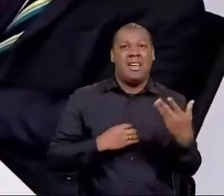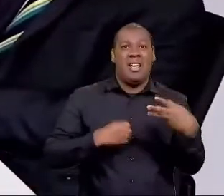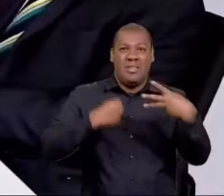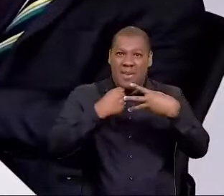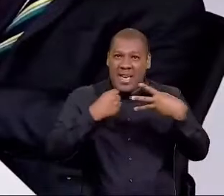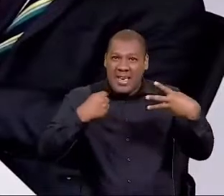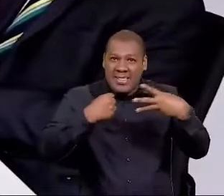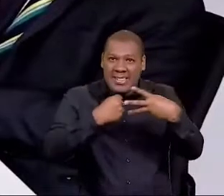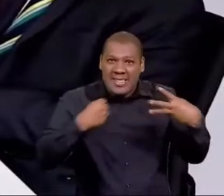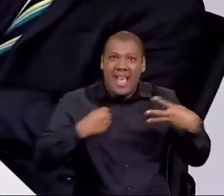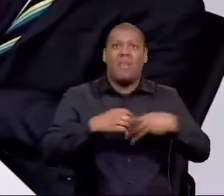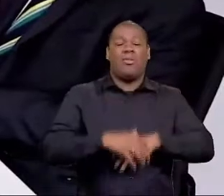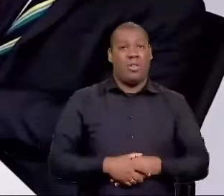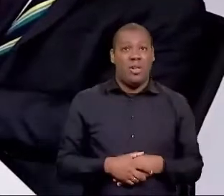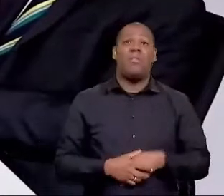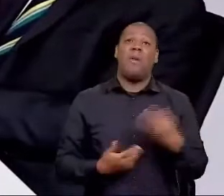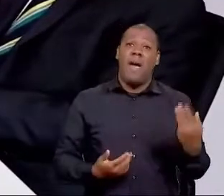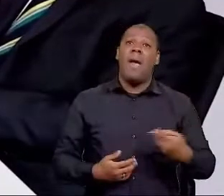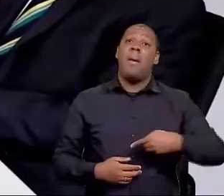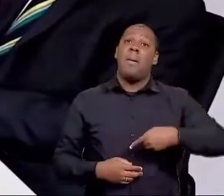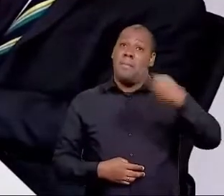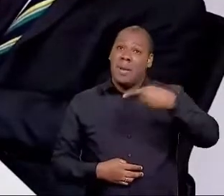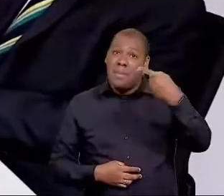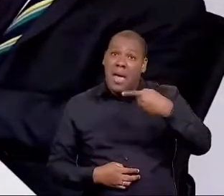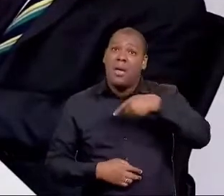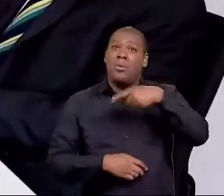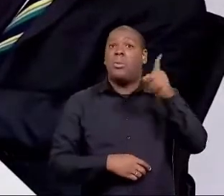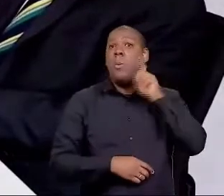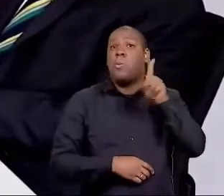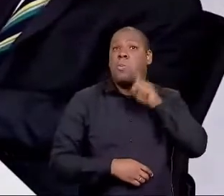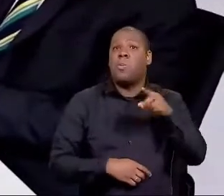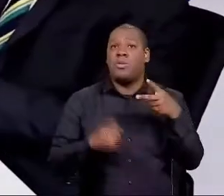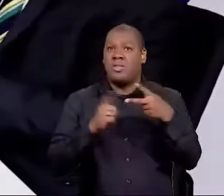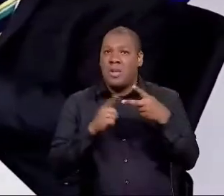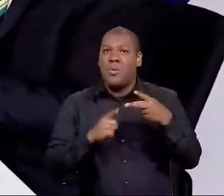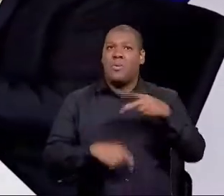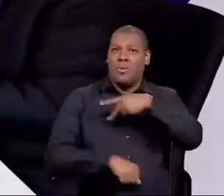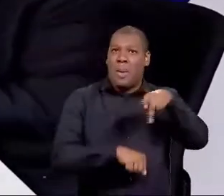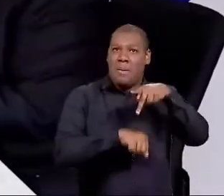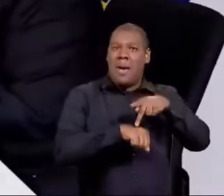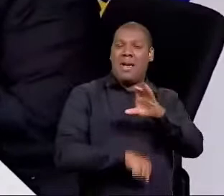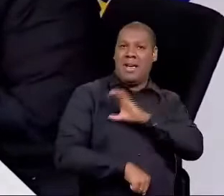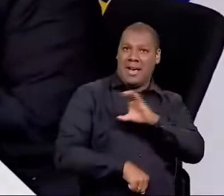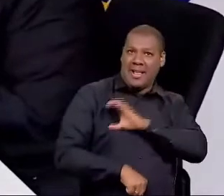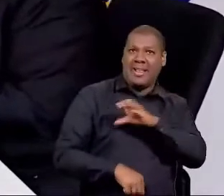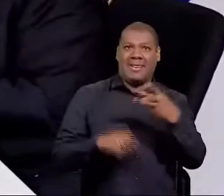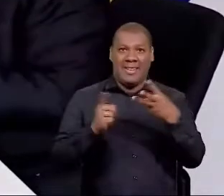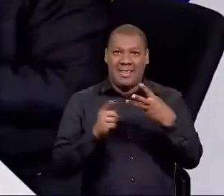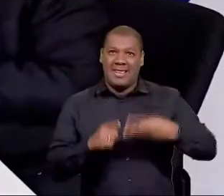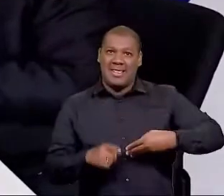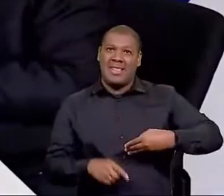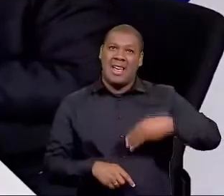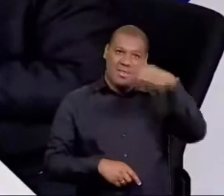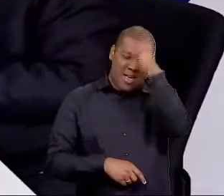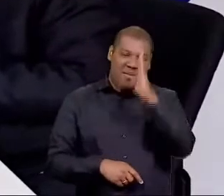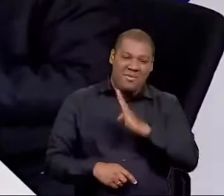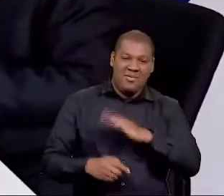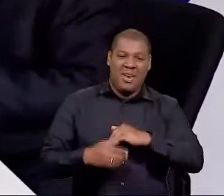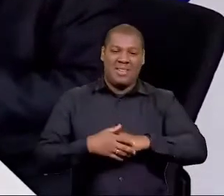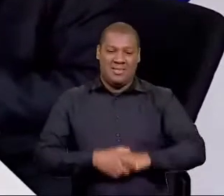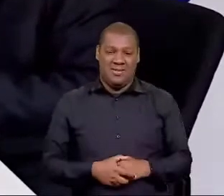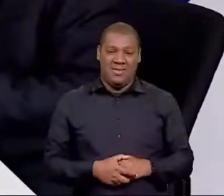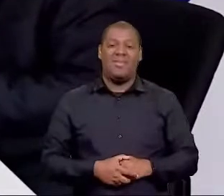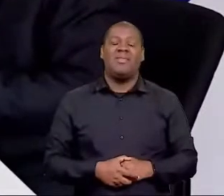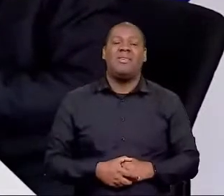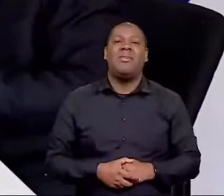que bem gerida, bem regada, né, isso pode dar frutos muito importantes. Né? Foi uma pena que nesses últimos